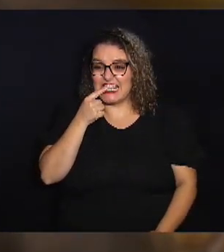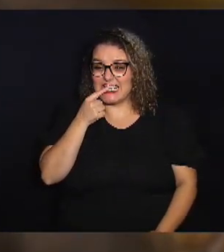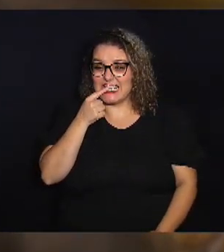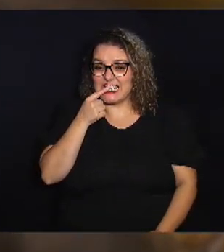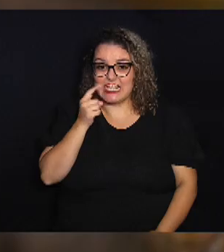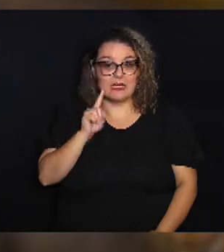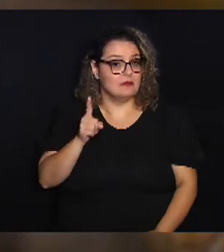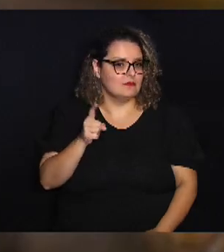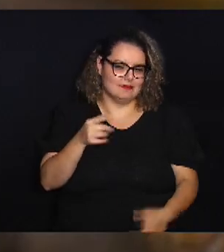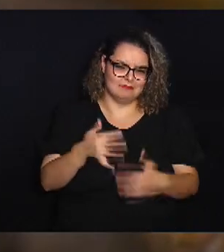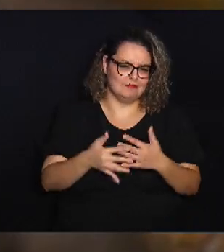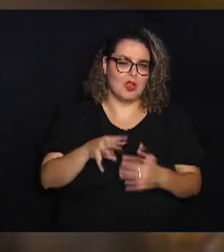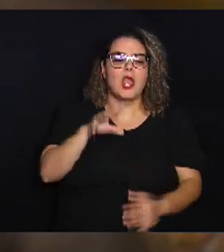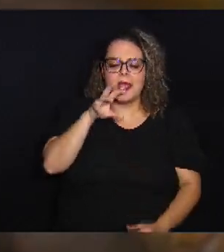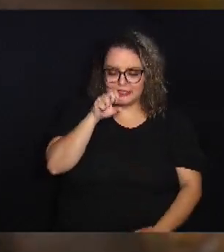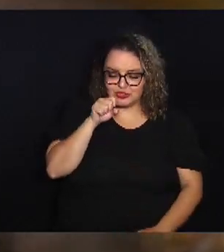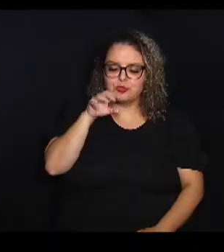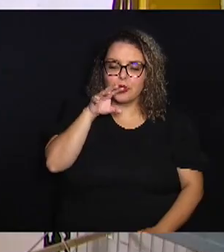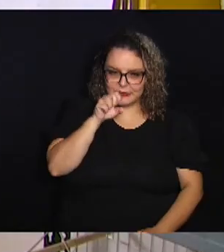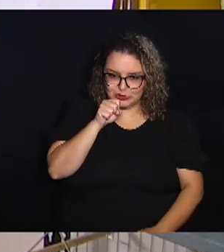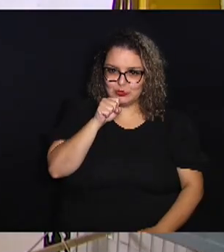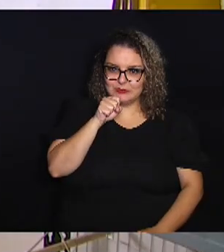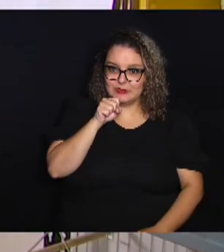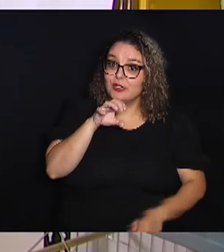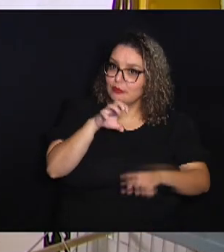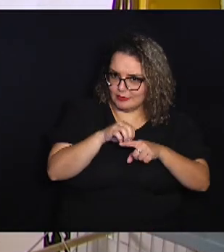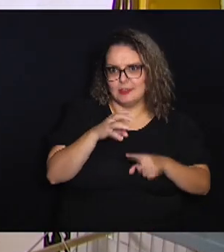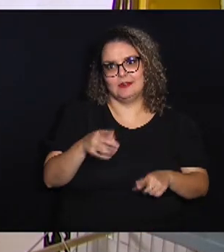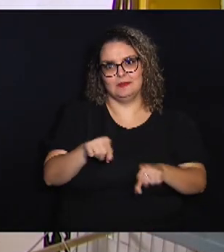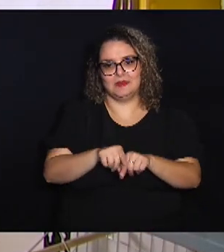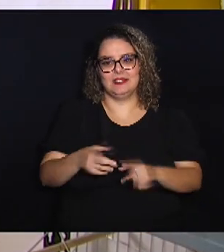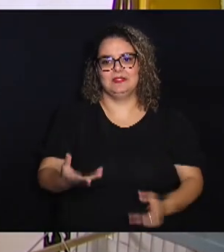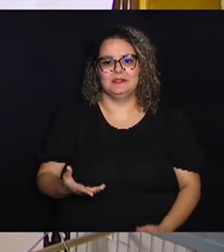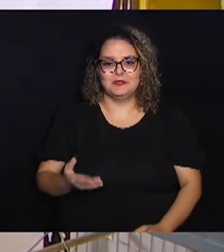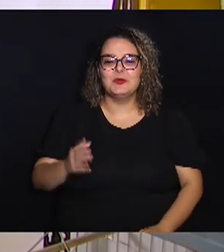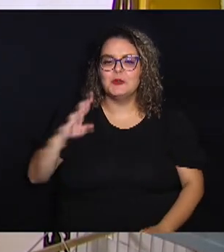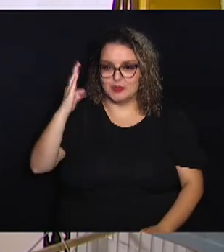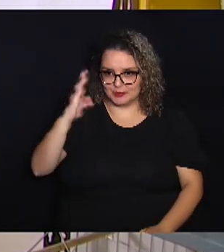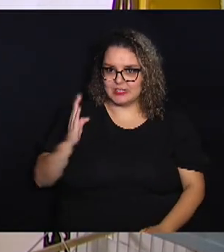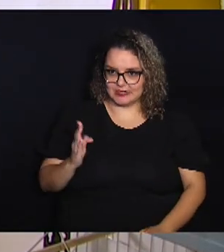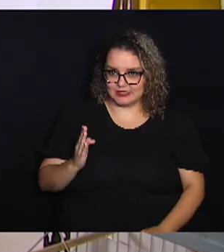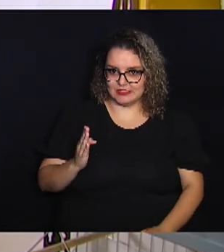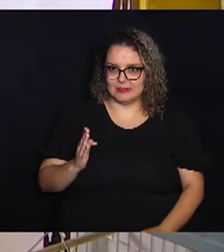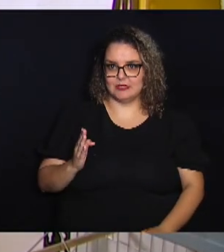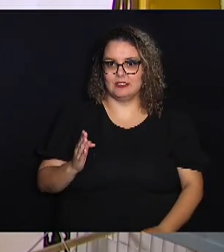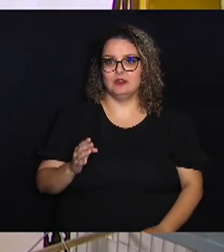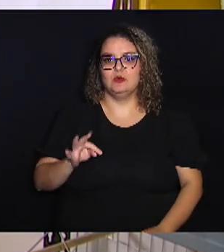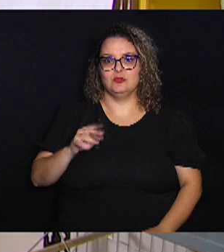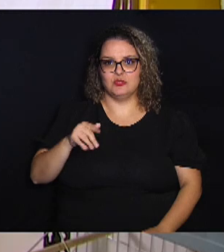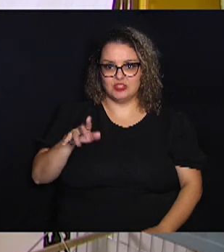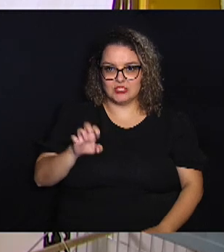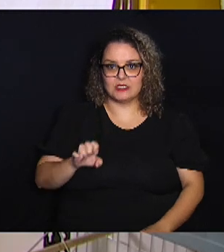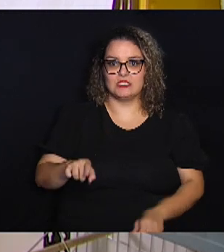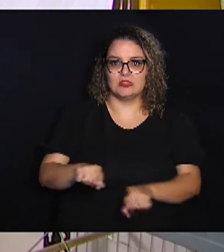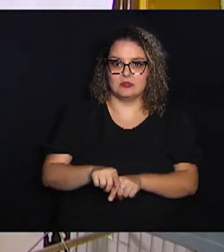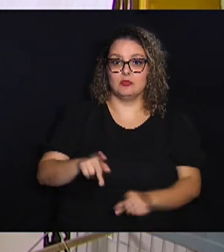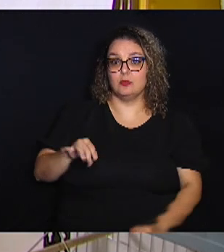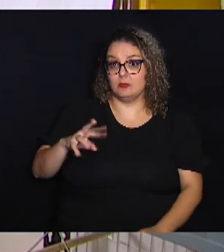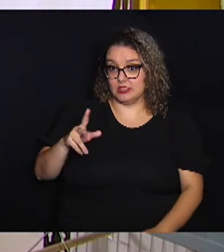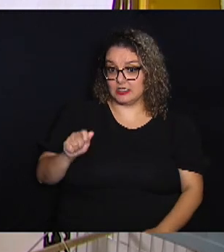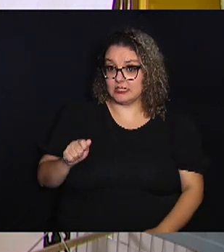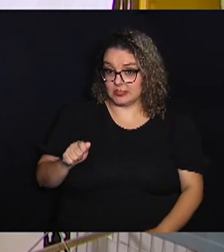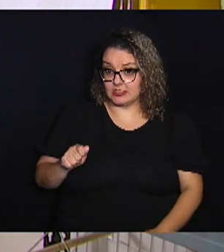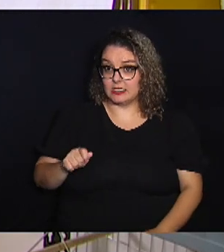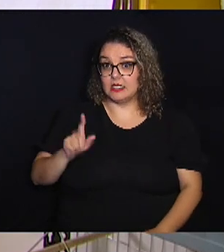o impede de mastigar e nem morder. Os jabutis brasileiros, ou seja, tanto o jabuti-tinga quanto o jabuti-piranga, que é aquele outro, eles